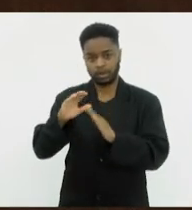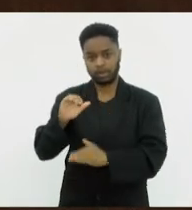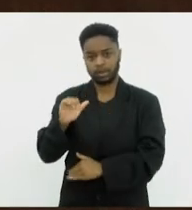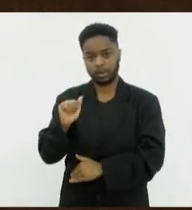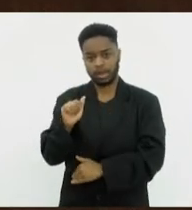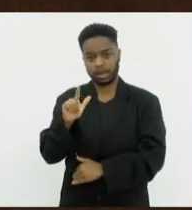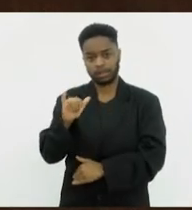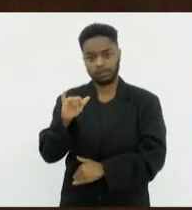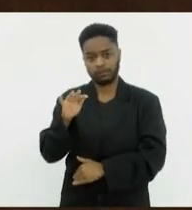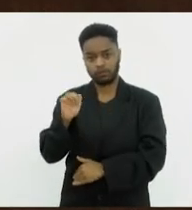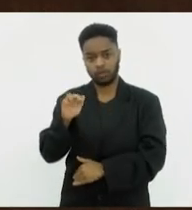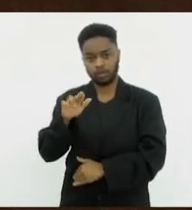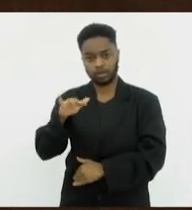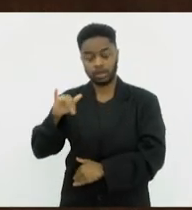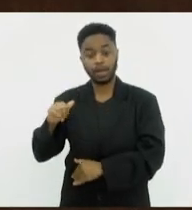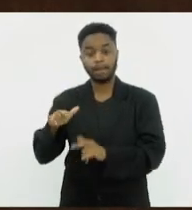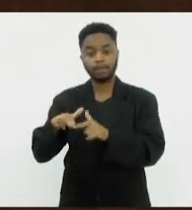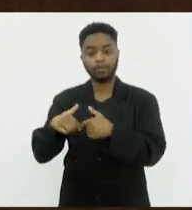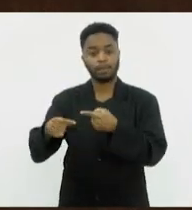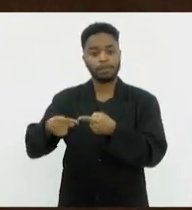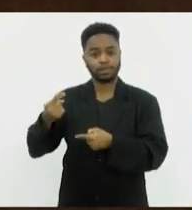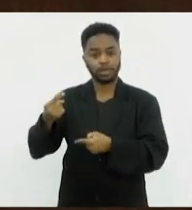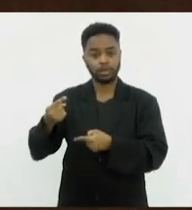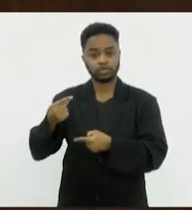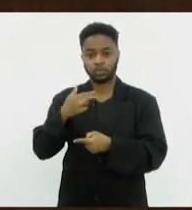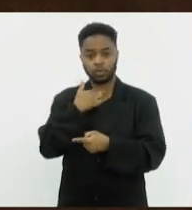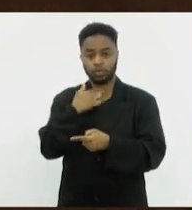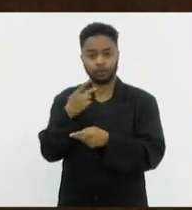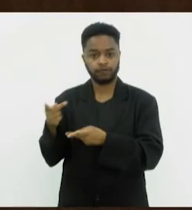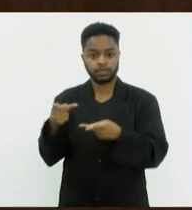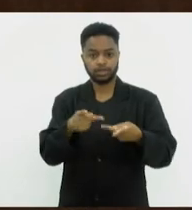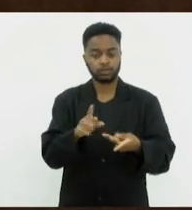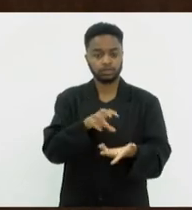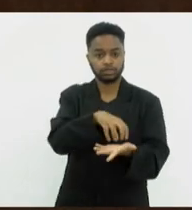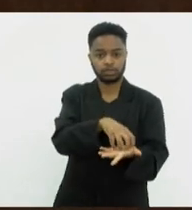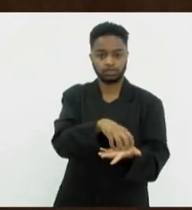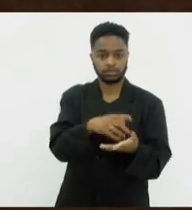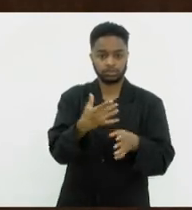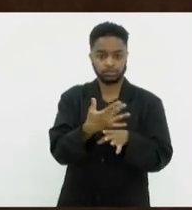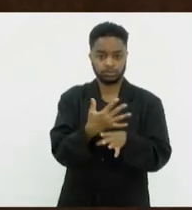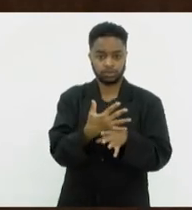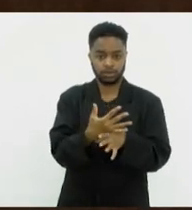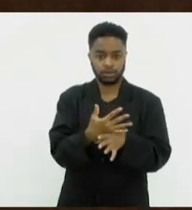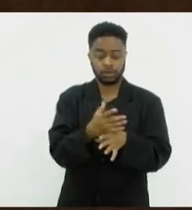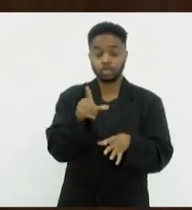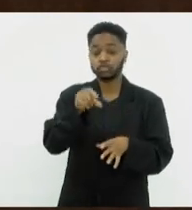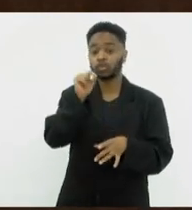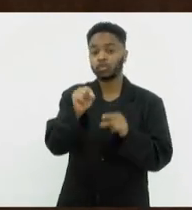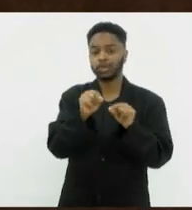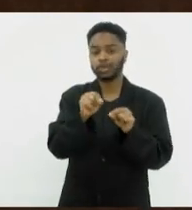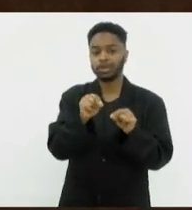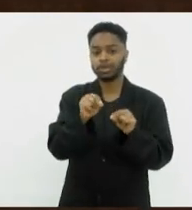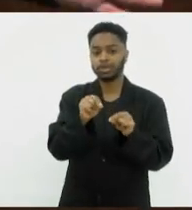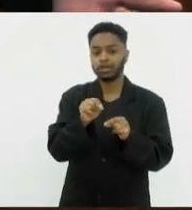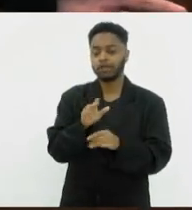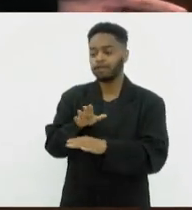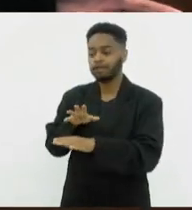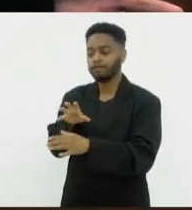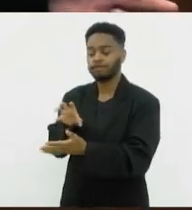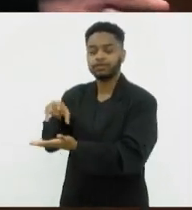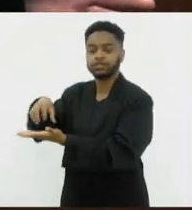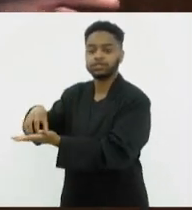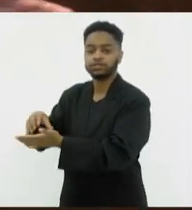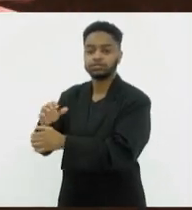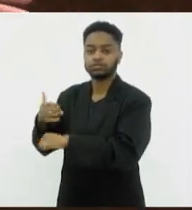Piraí, por conta do pedágio, ao invés de frequentar o centro da cidade de Barra do Piraí, prefere ir para o centro da cidade de Volta